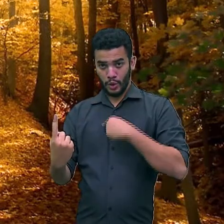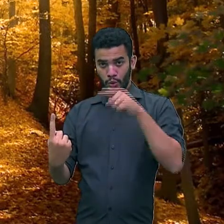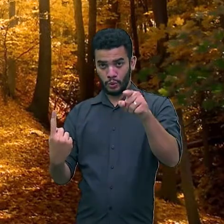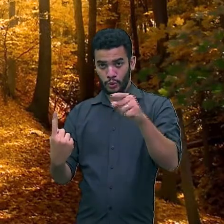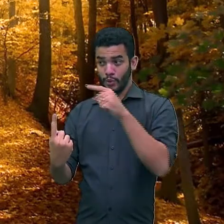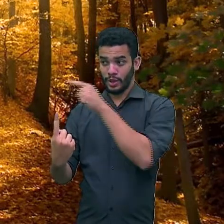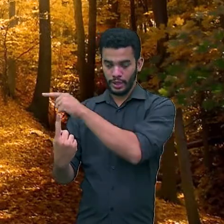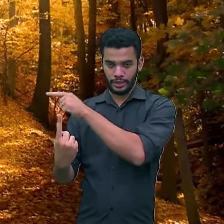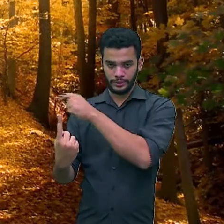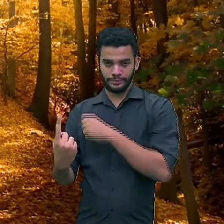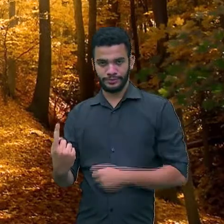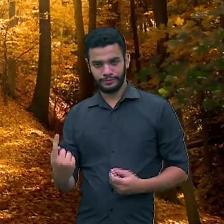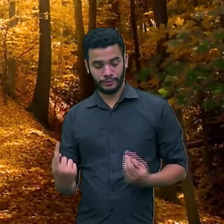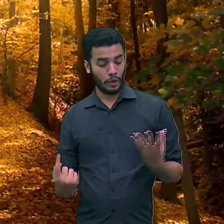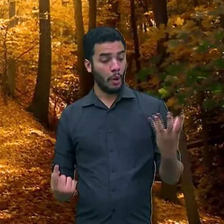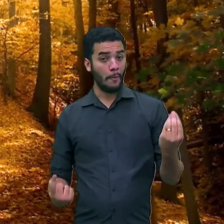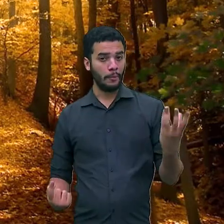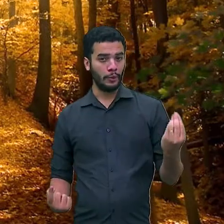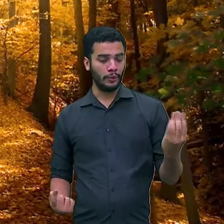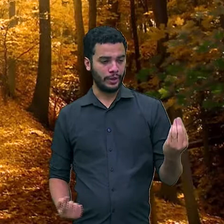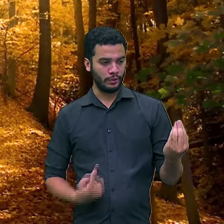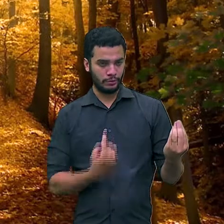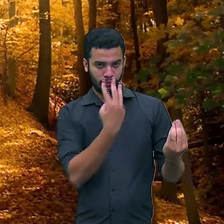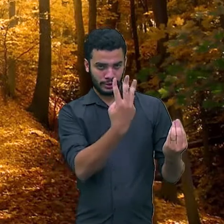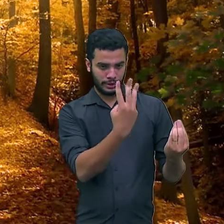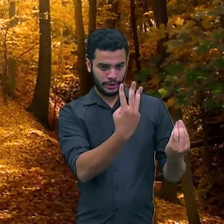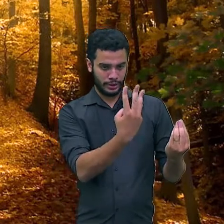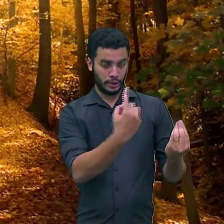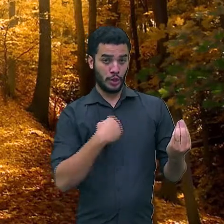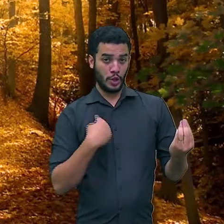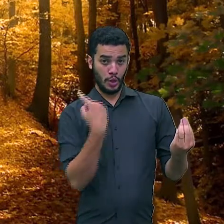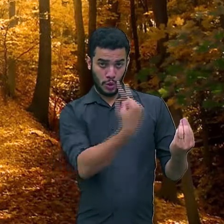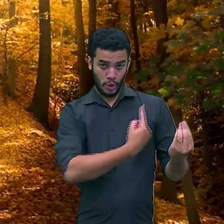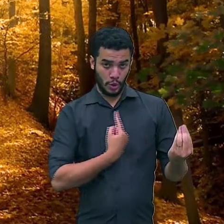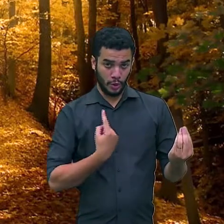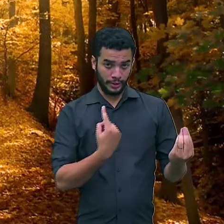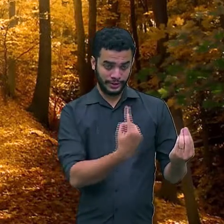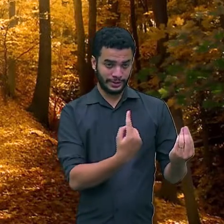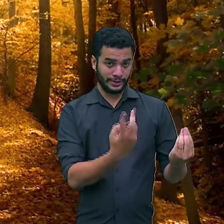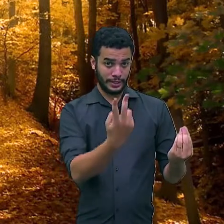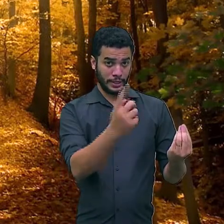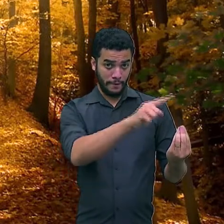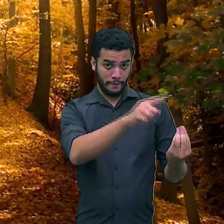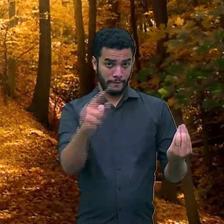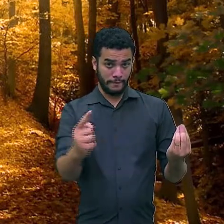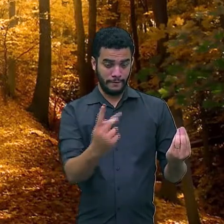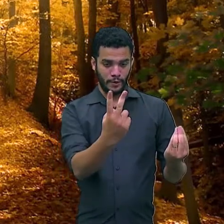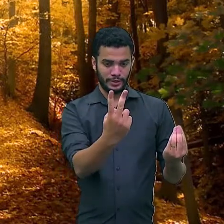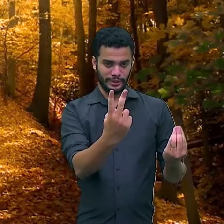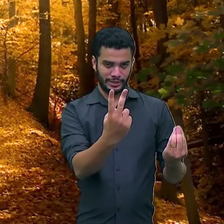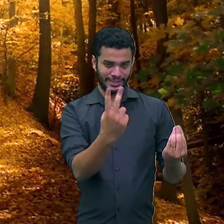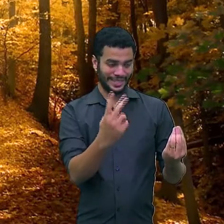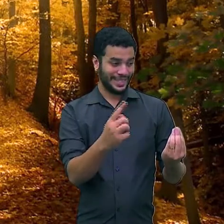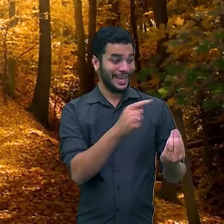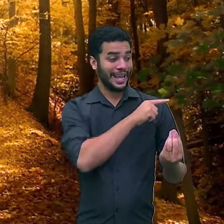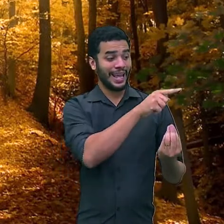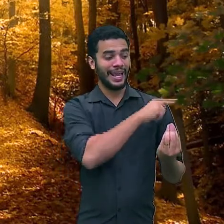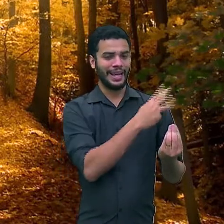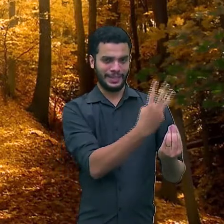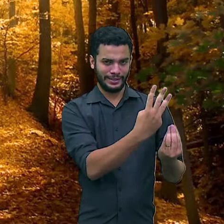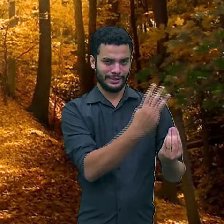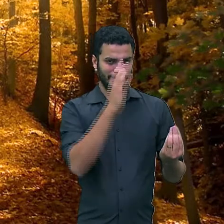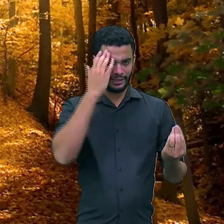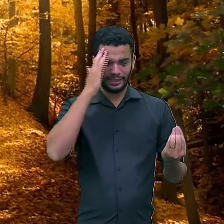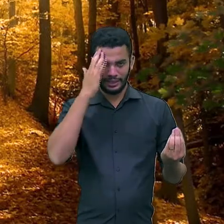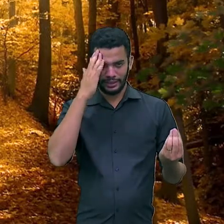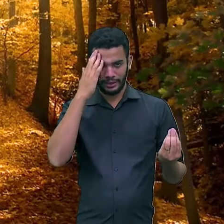nós. A segunda pessoa do singular, tu, e a segunda pessoa do plural, que é vós. E a terceira pessoa